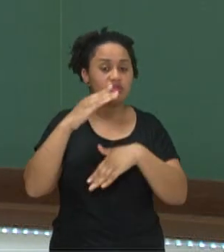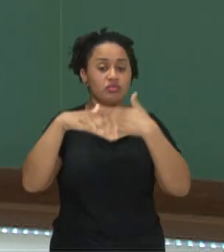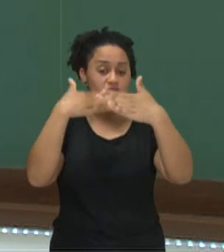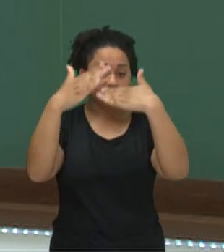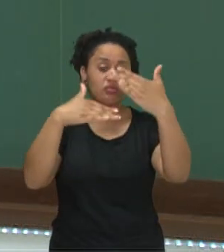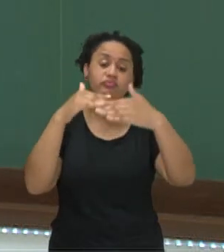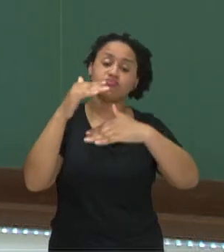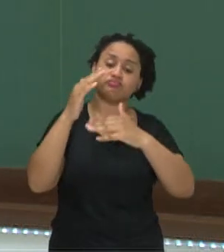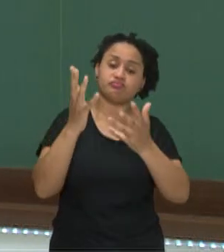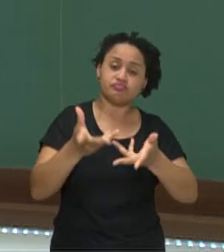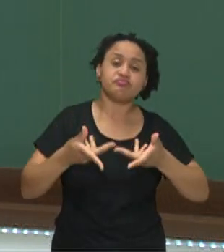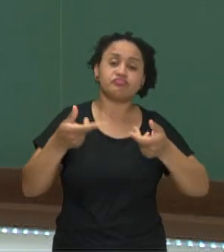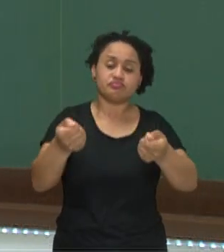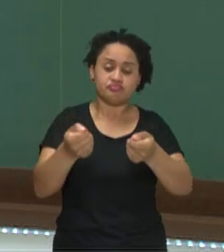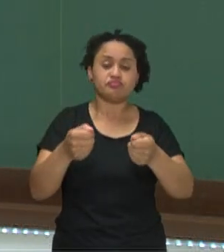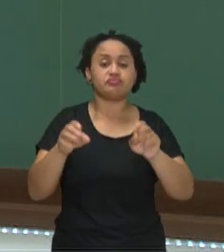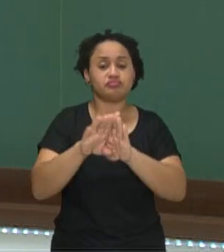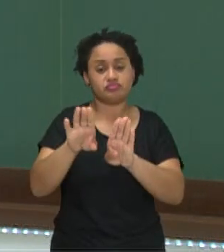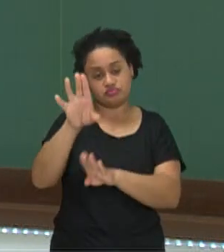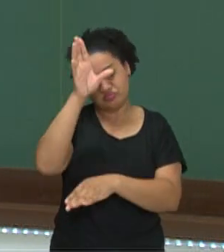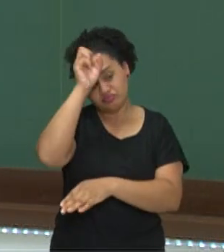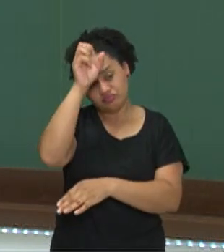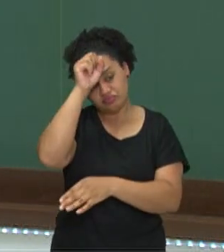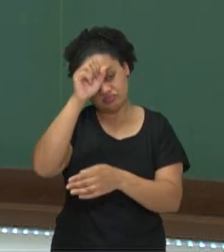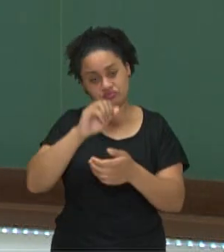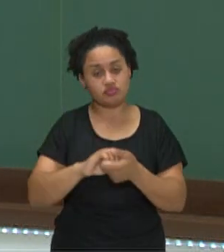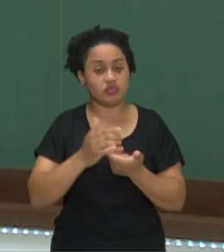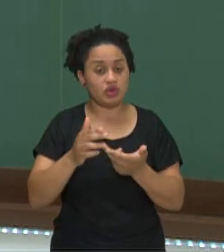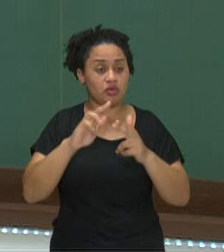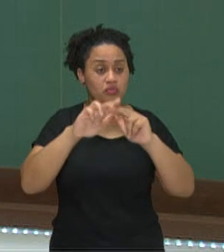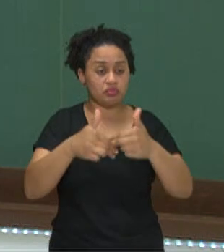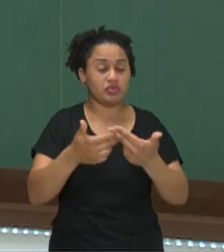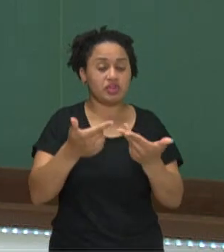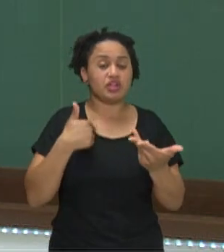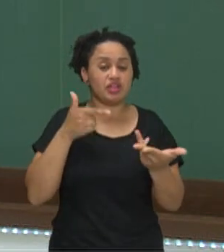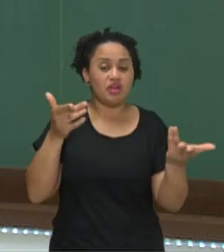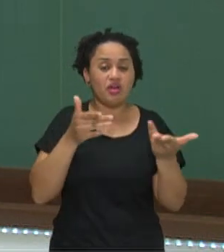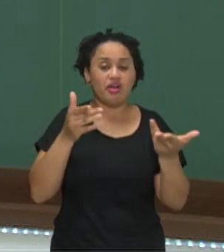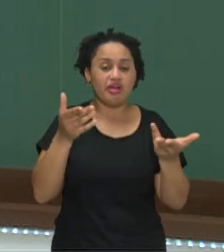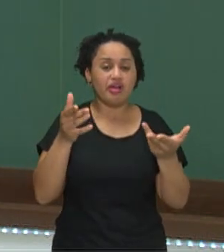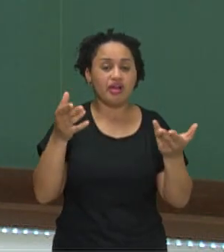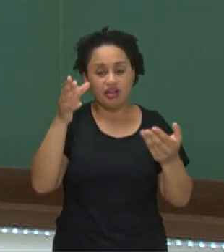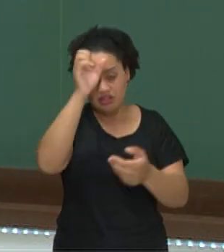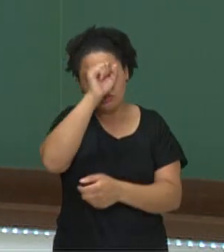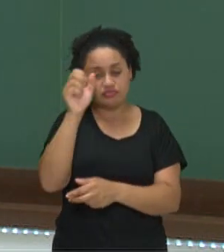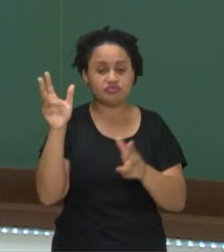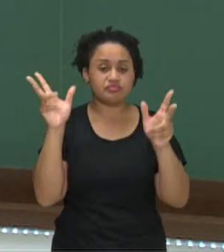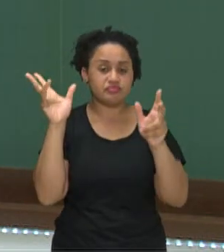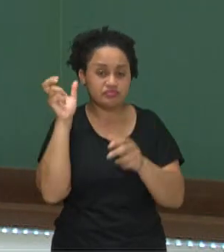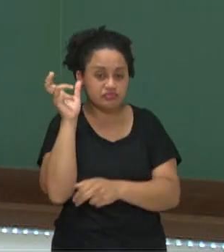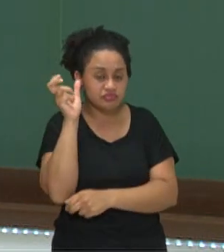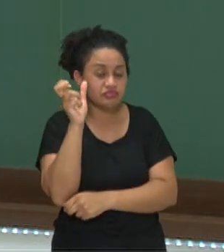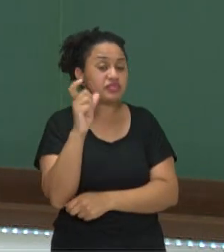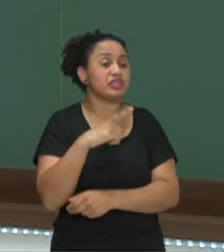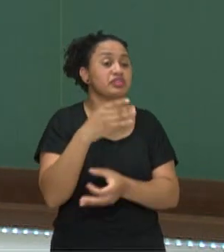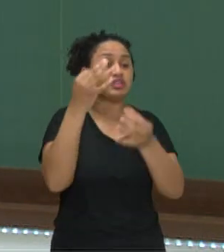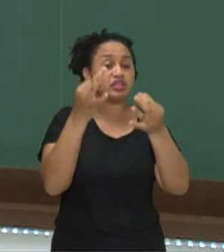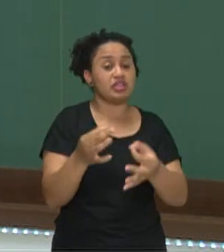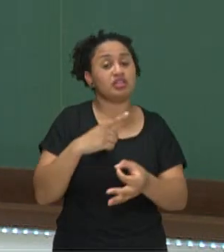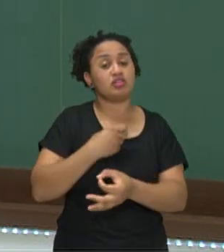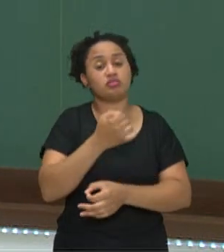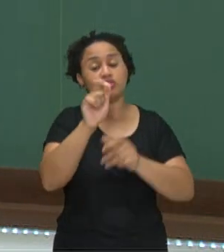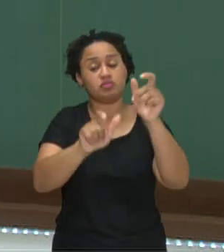suas habilidades, da sua aprendizagem. Então aí a aprendizagem auditiva, tenho certeza que algumas pessoas aí optam